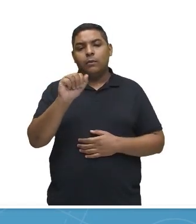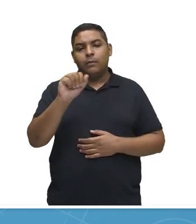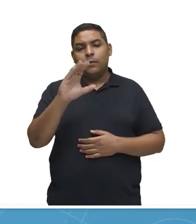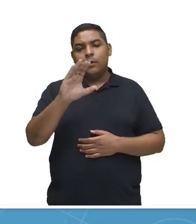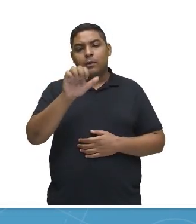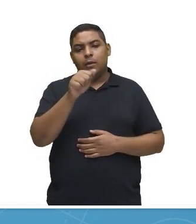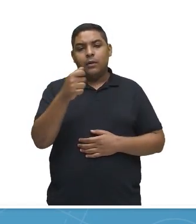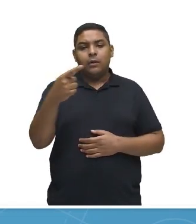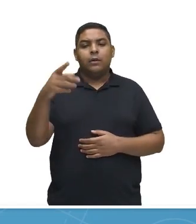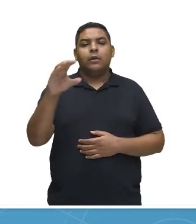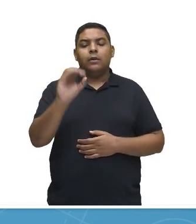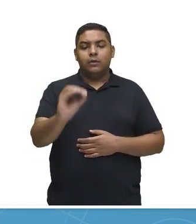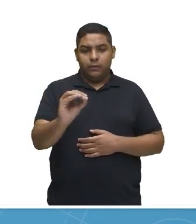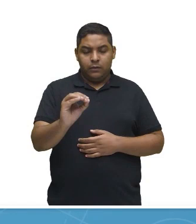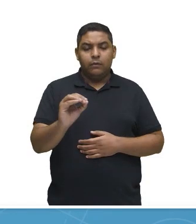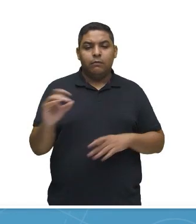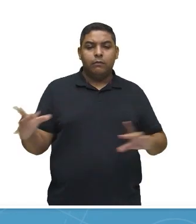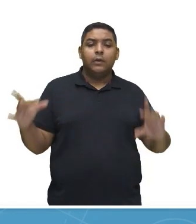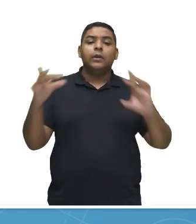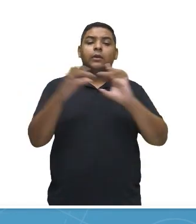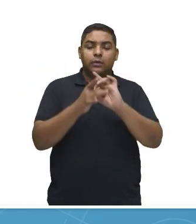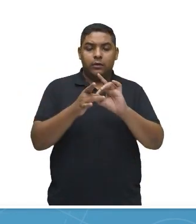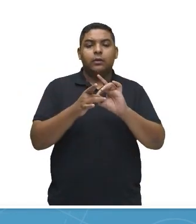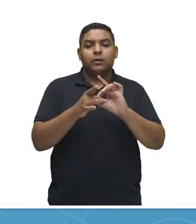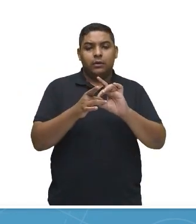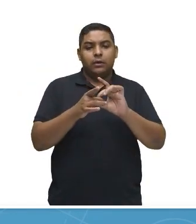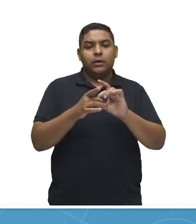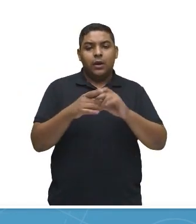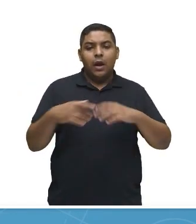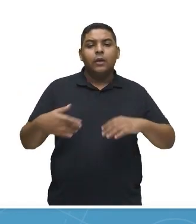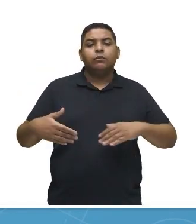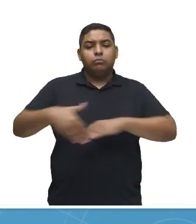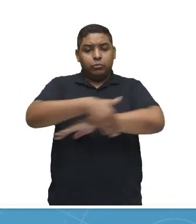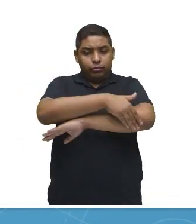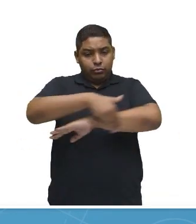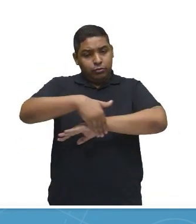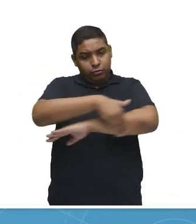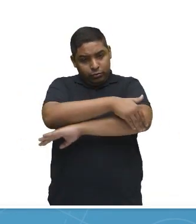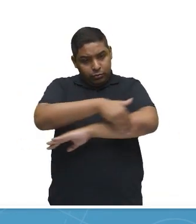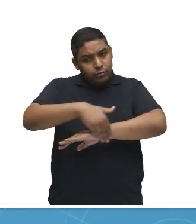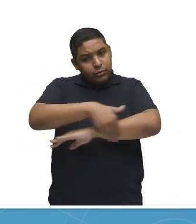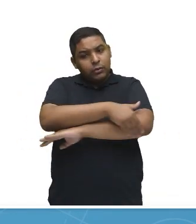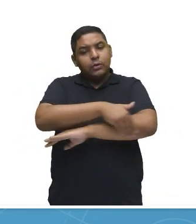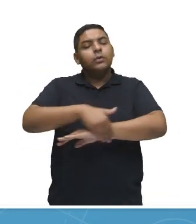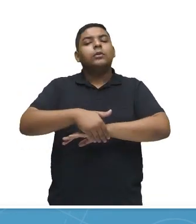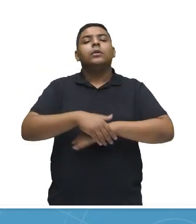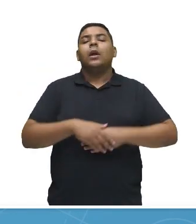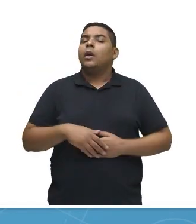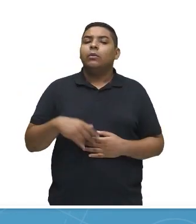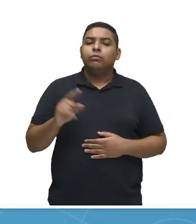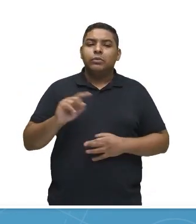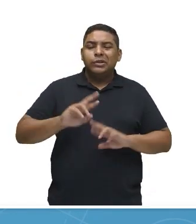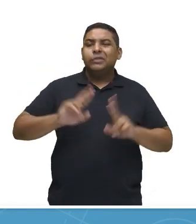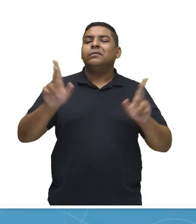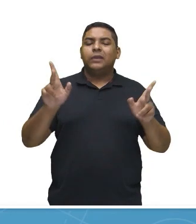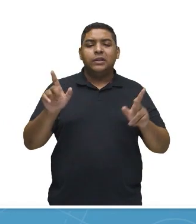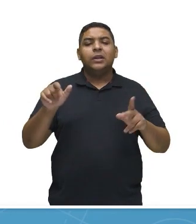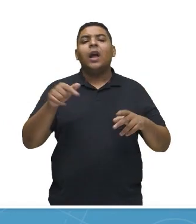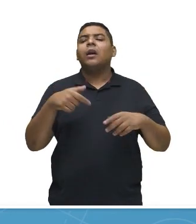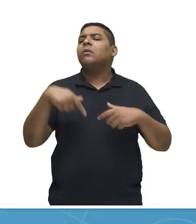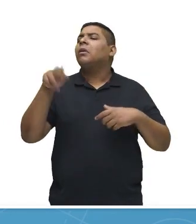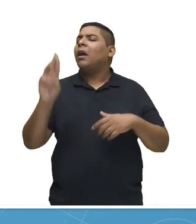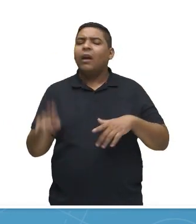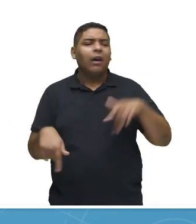polos interligadas por estradas, e às vezes você não consegue diferenciar quem é quem aí